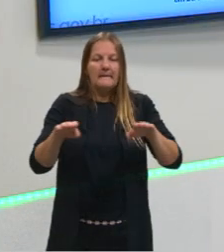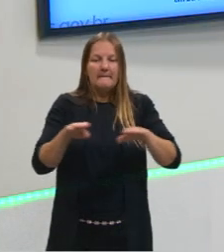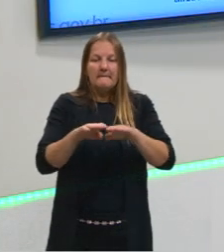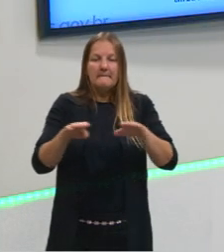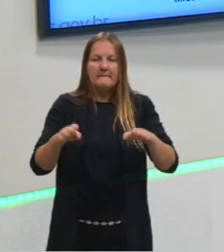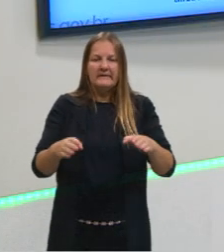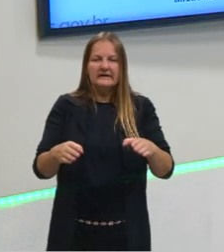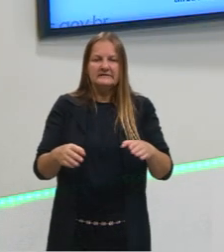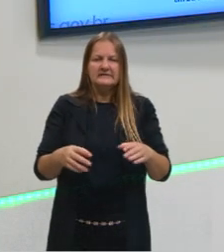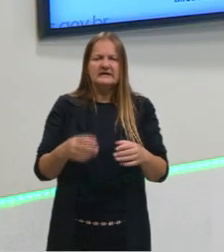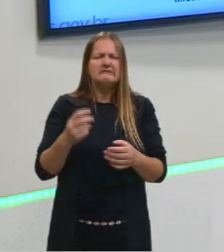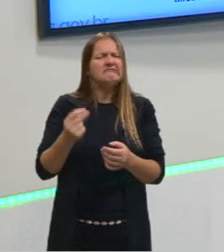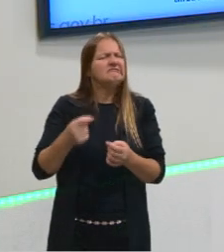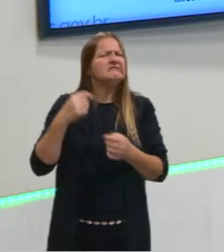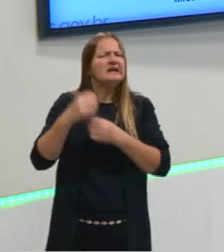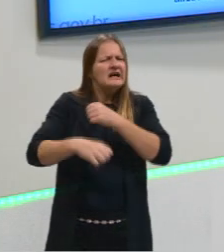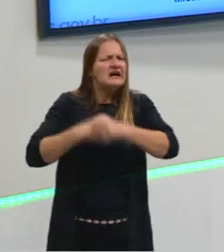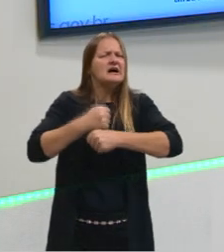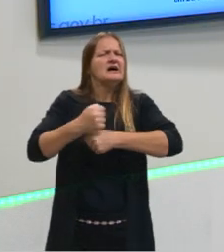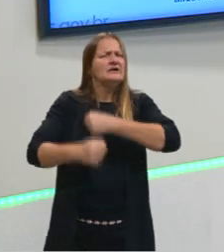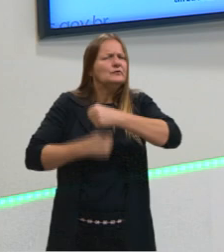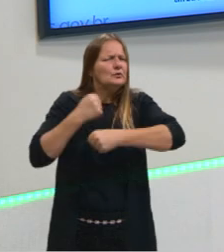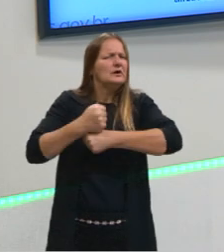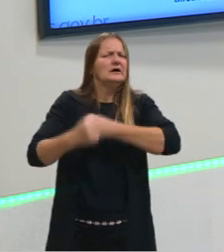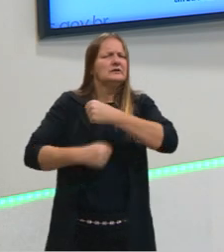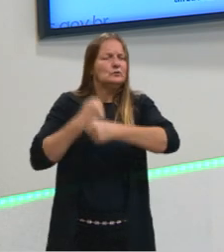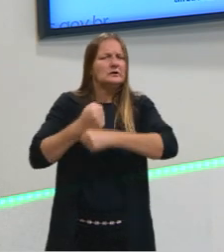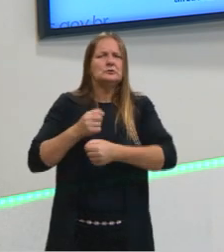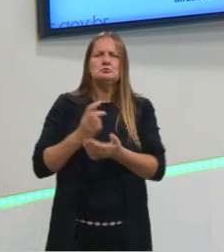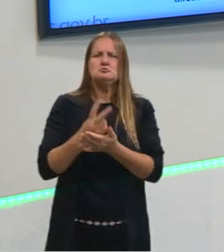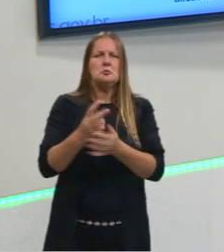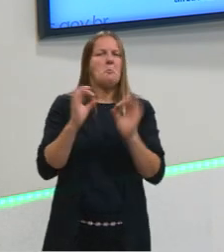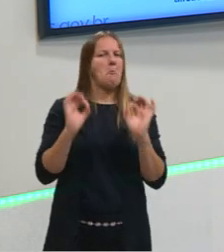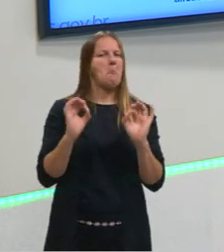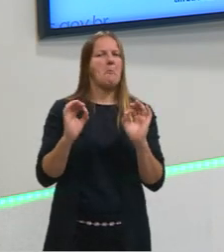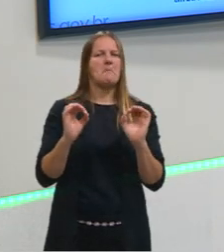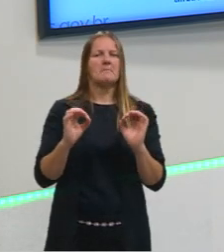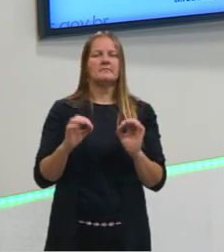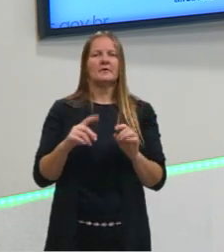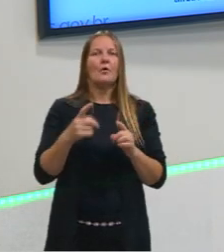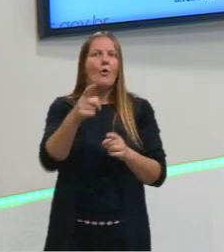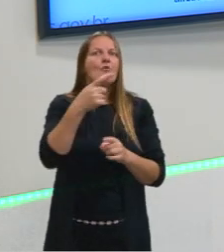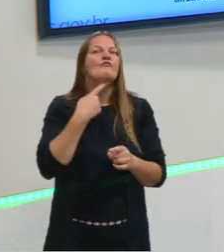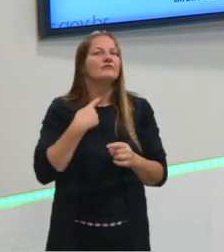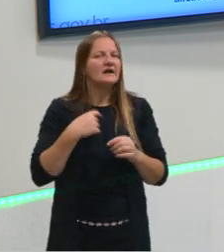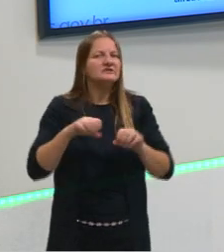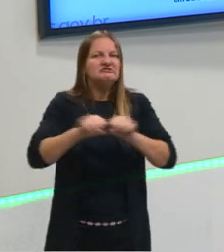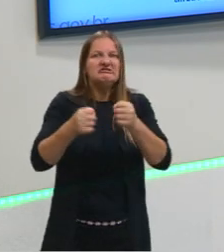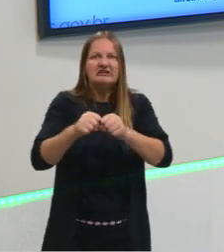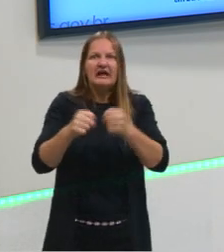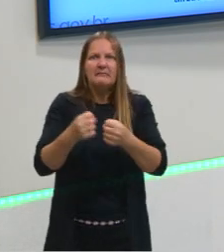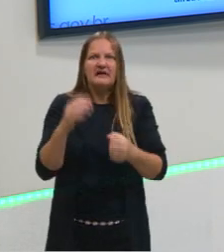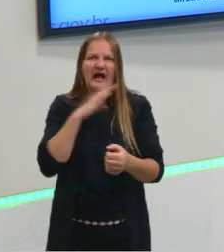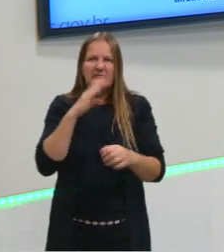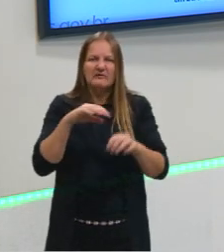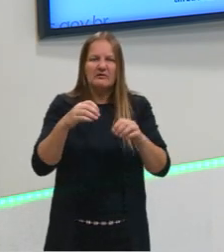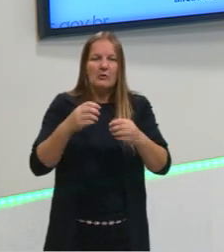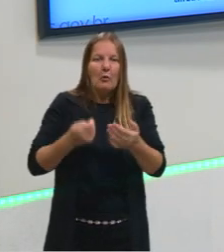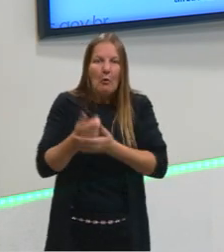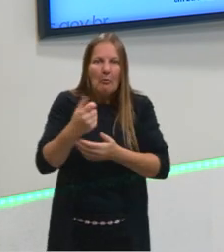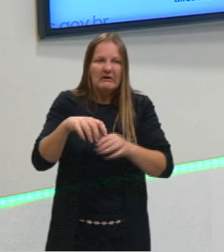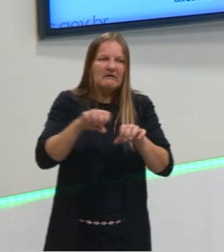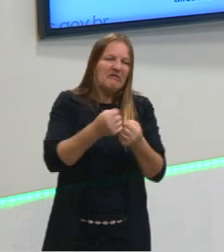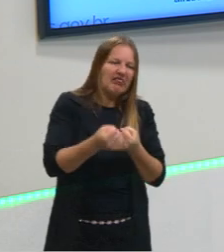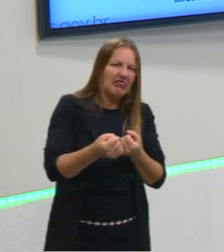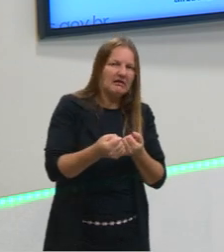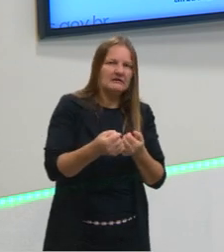nada o que ele se estraguem rapidamente que ele se quebre rapidamente não o que é loja